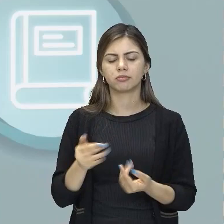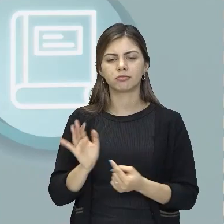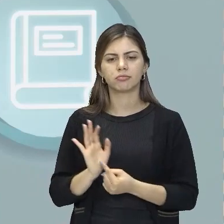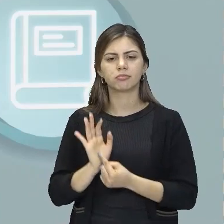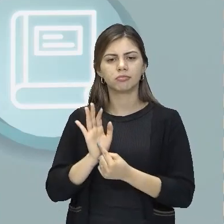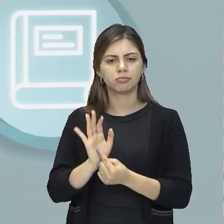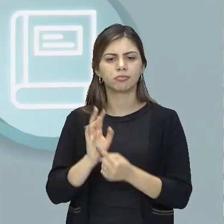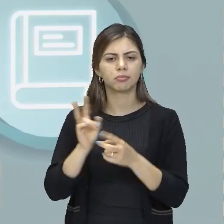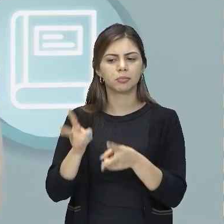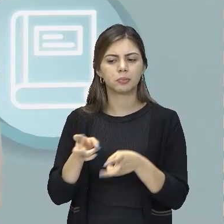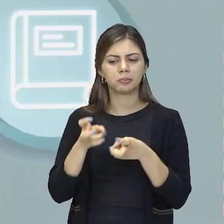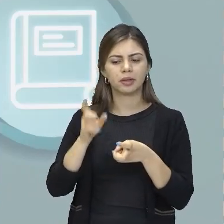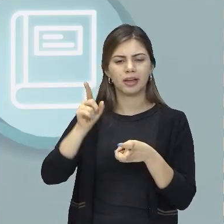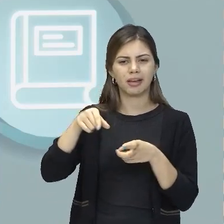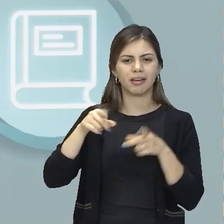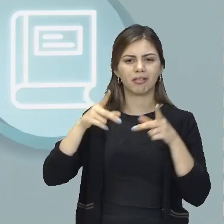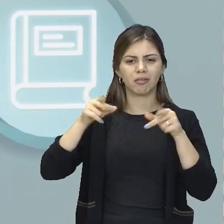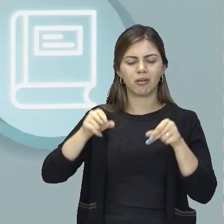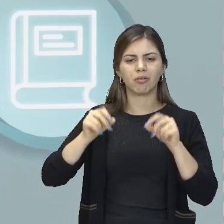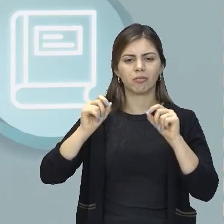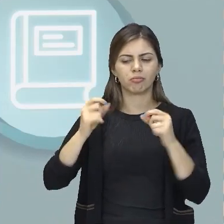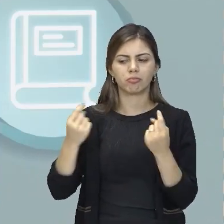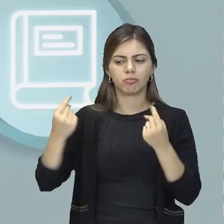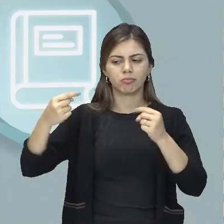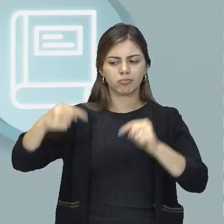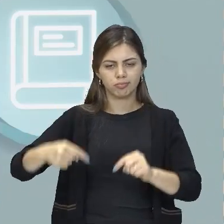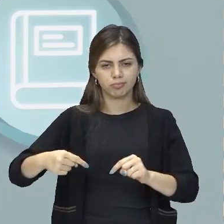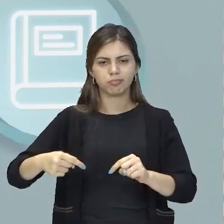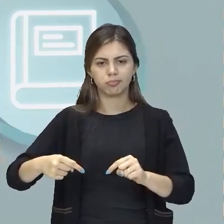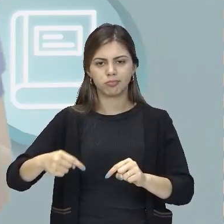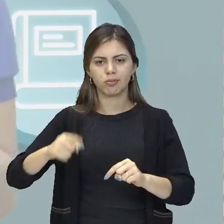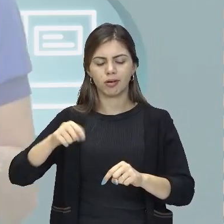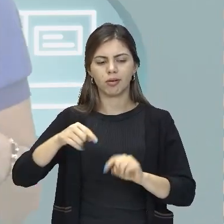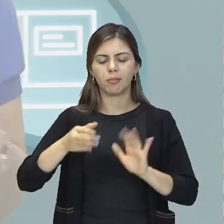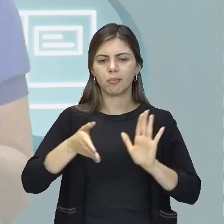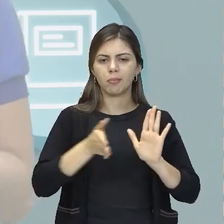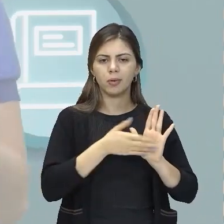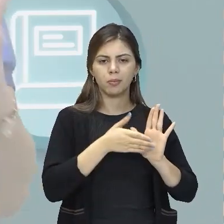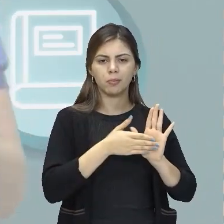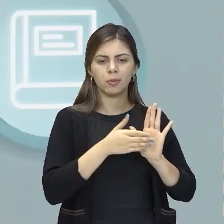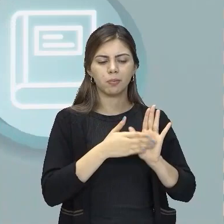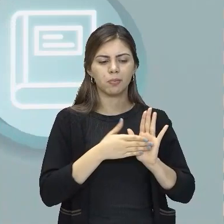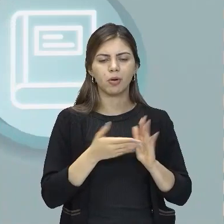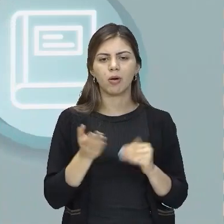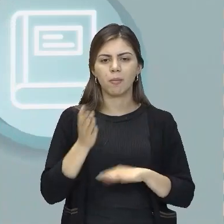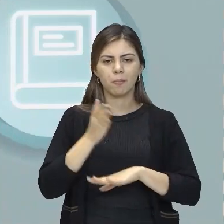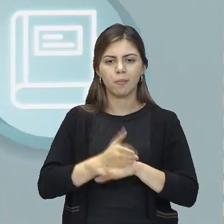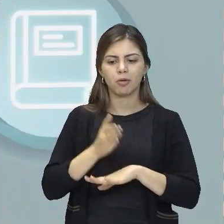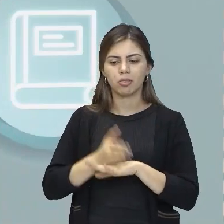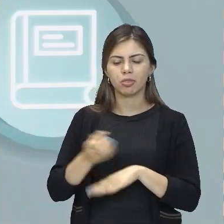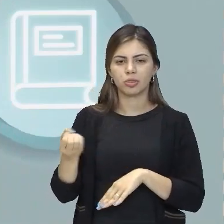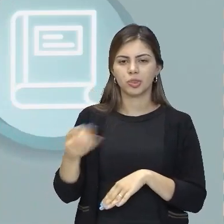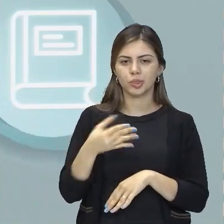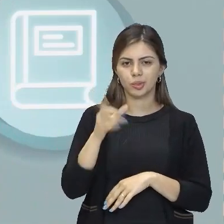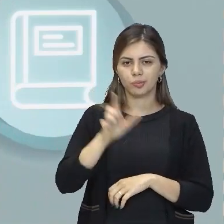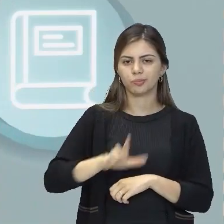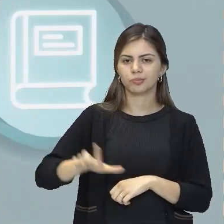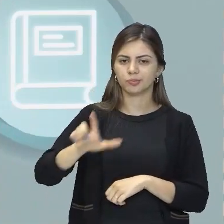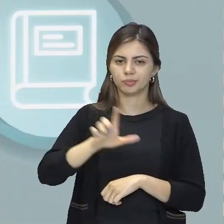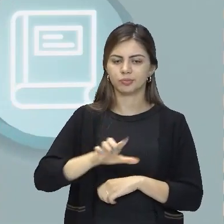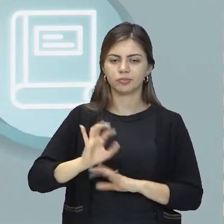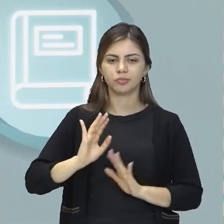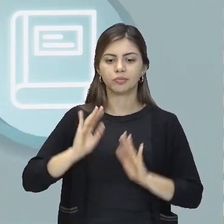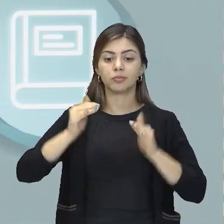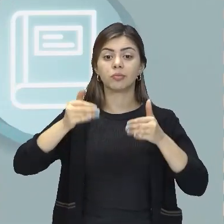ali uma crítica, né? Ele vai expressar o quê? Uma proposta moderna de literatura, certo? Voltada